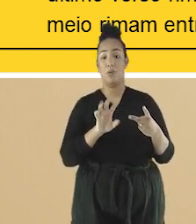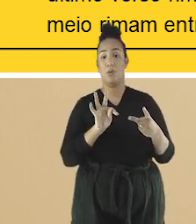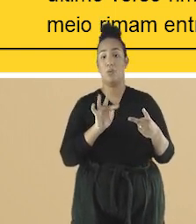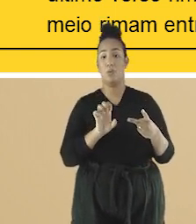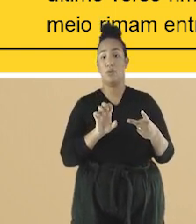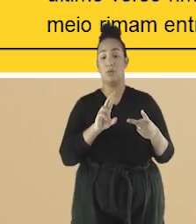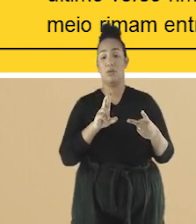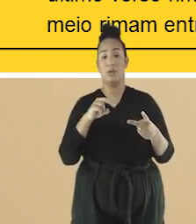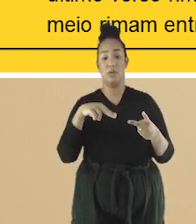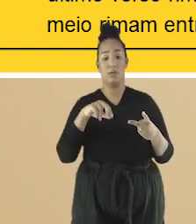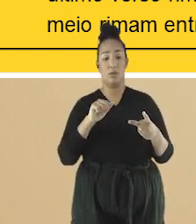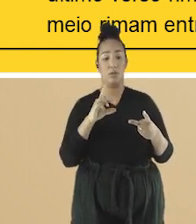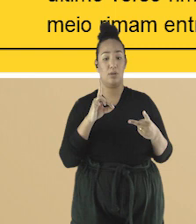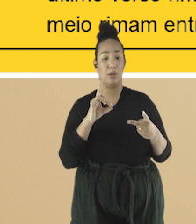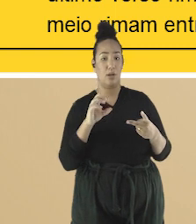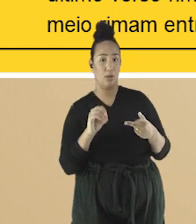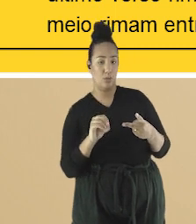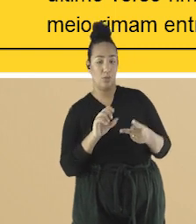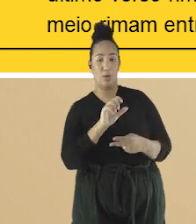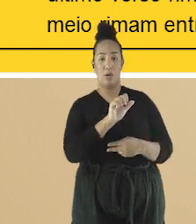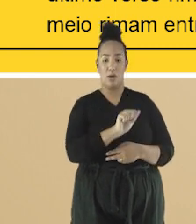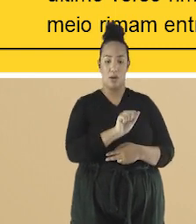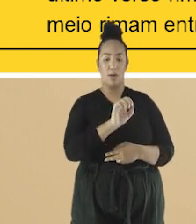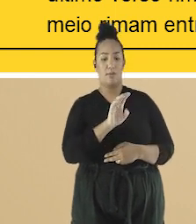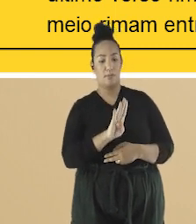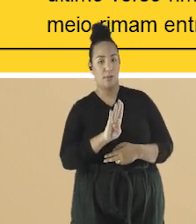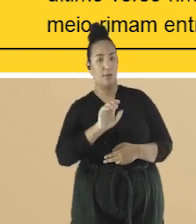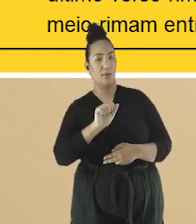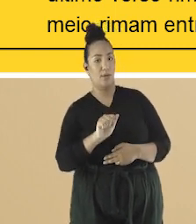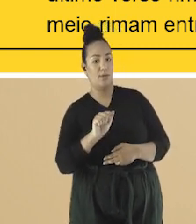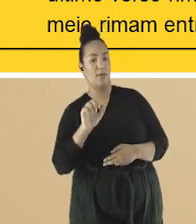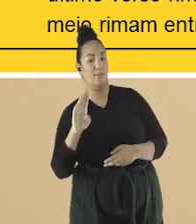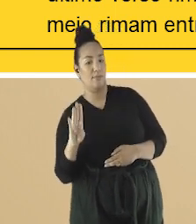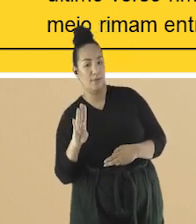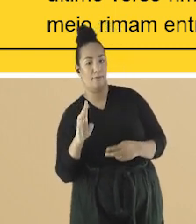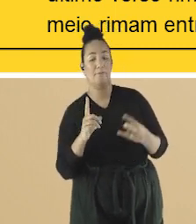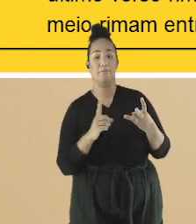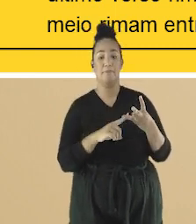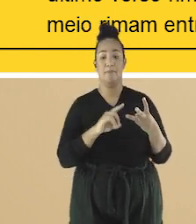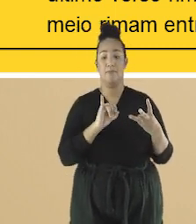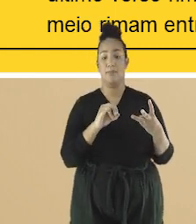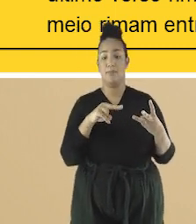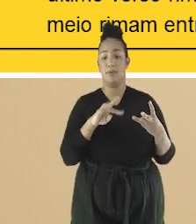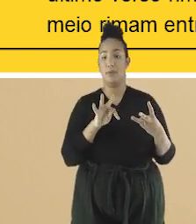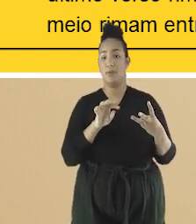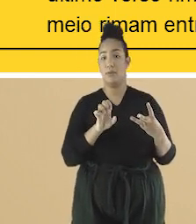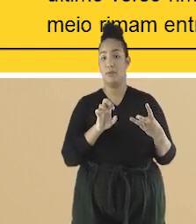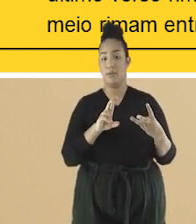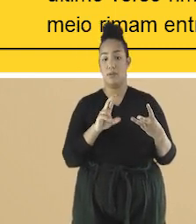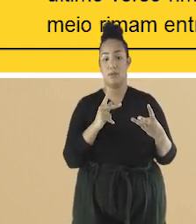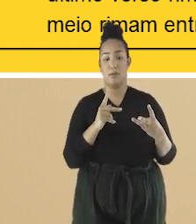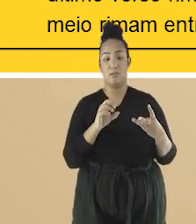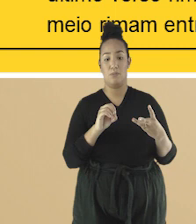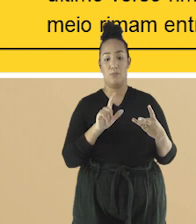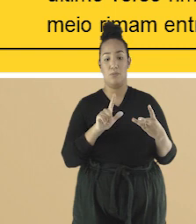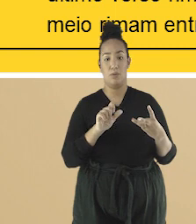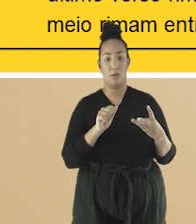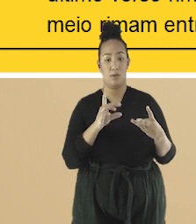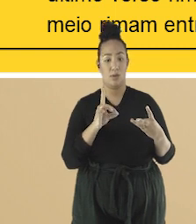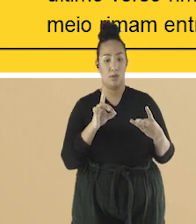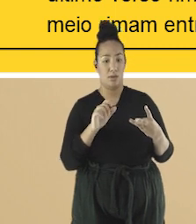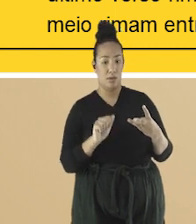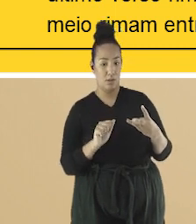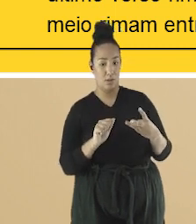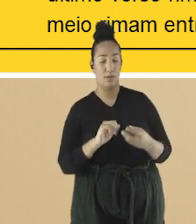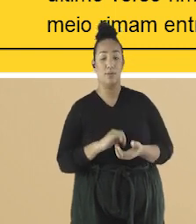os versos que rimam vão se alternando, A, B. E interpolada. O primeiro e o